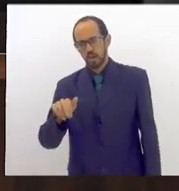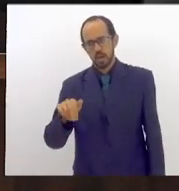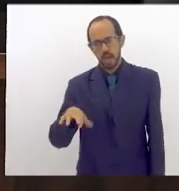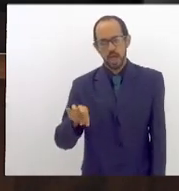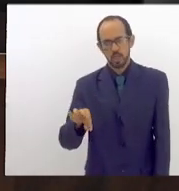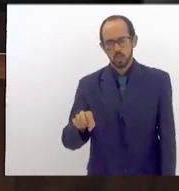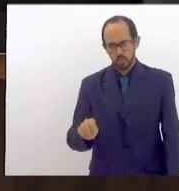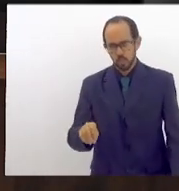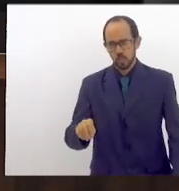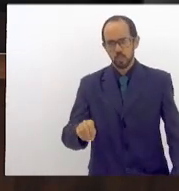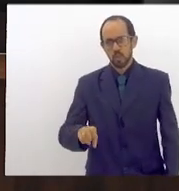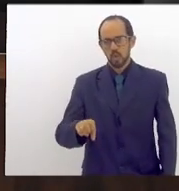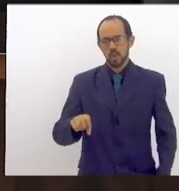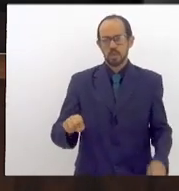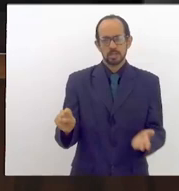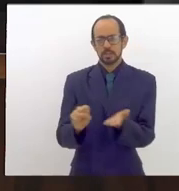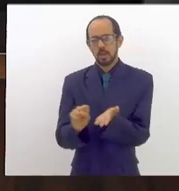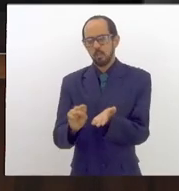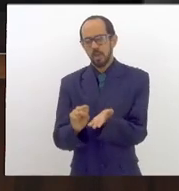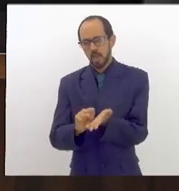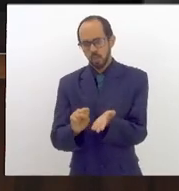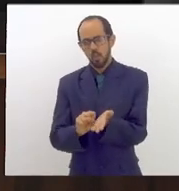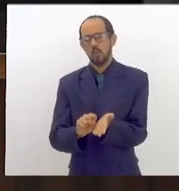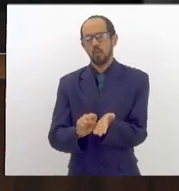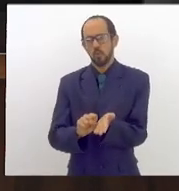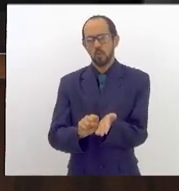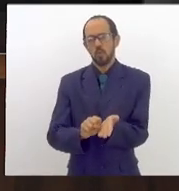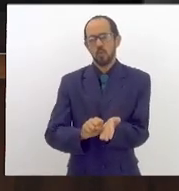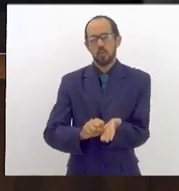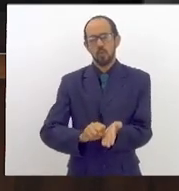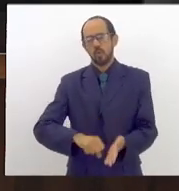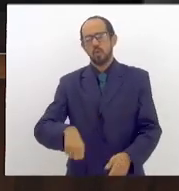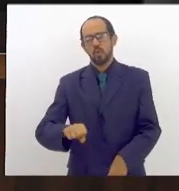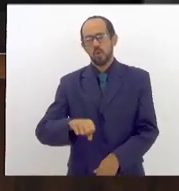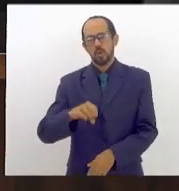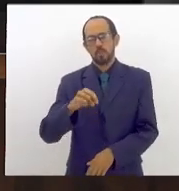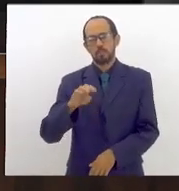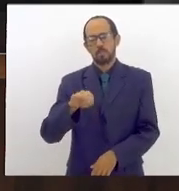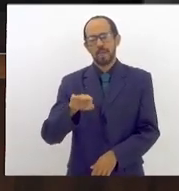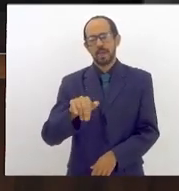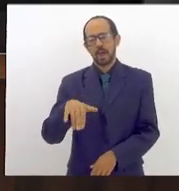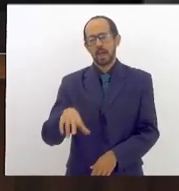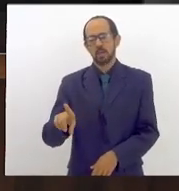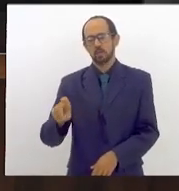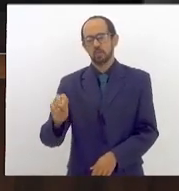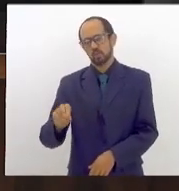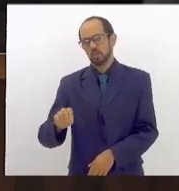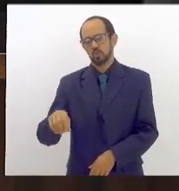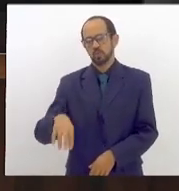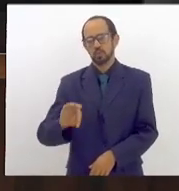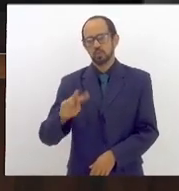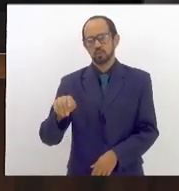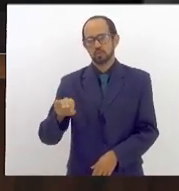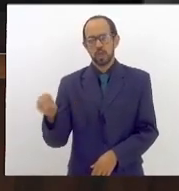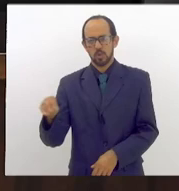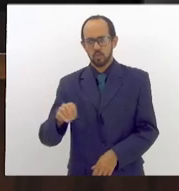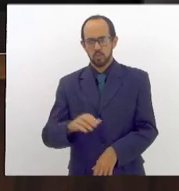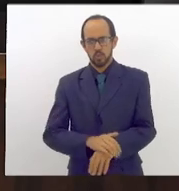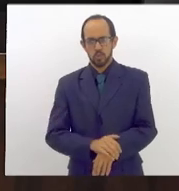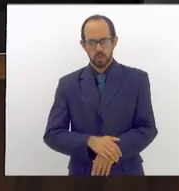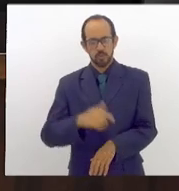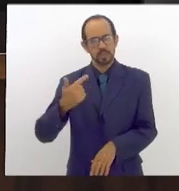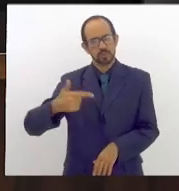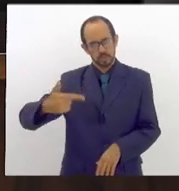Zaca Deputado Samuel Malafaia Deputado Subtenente Bernardo Deputado Thiago Pampulha presidencial